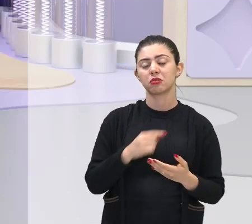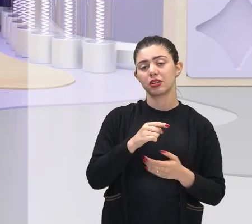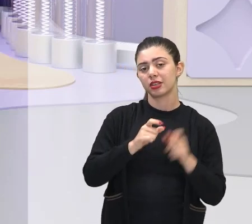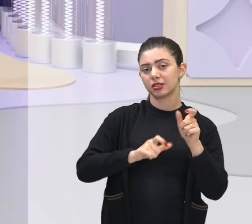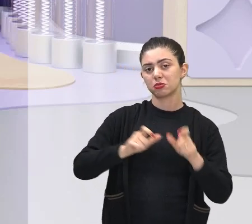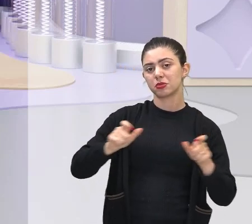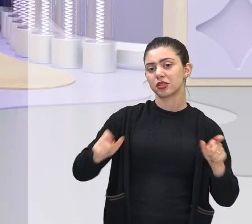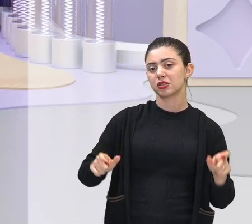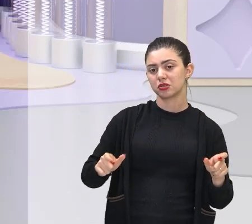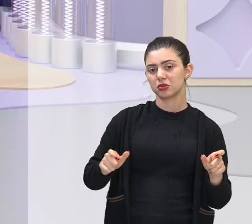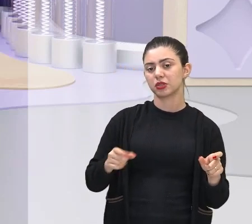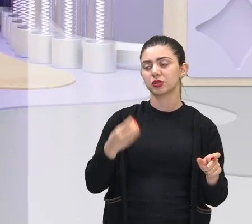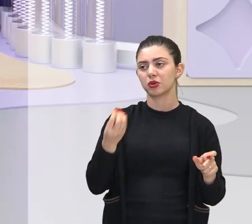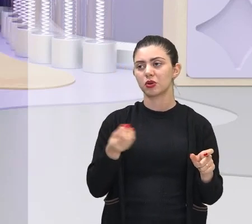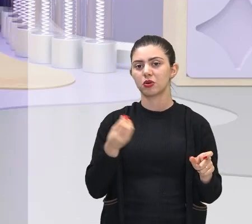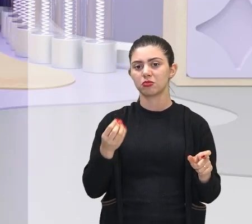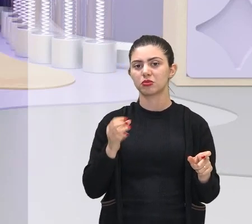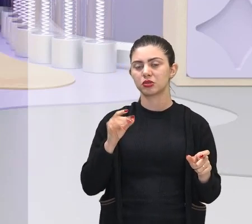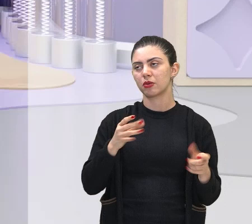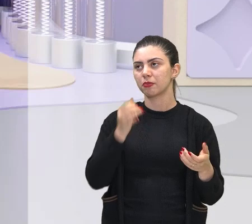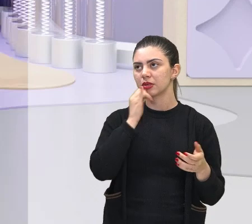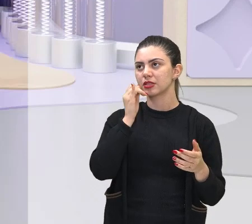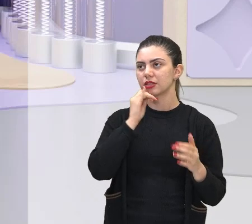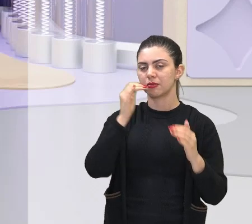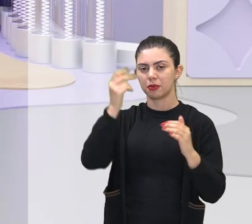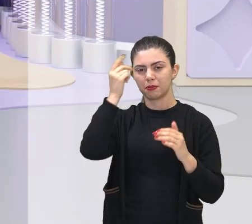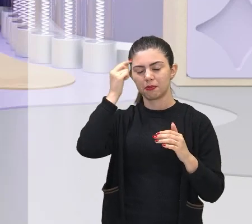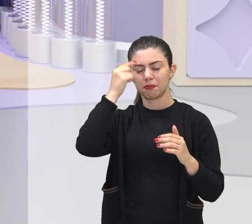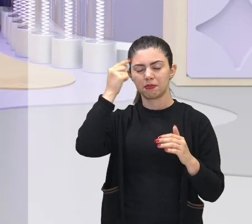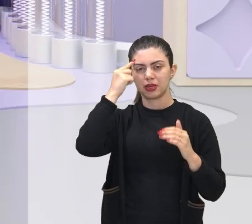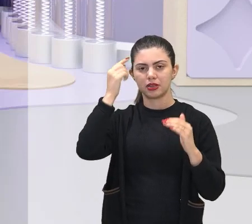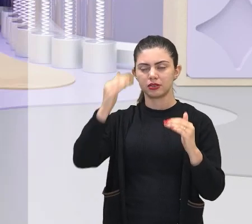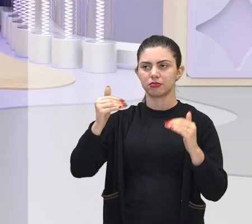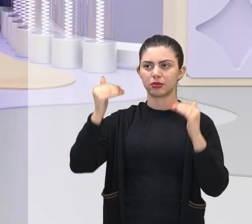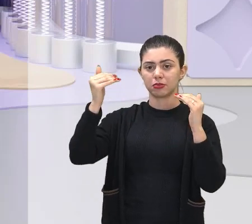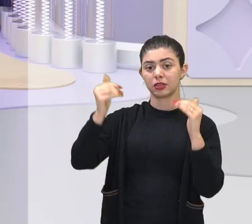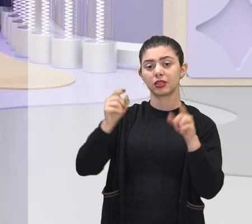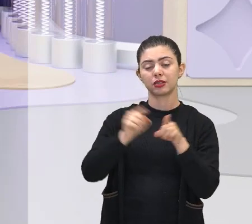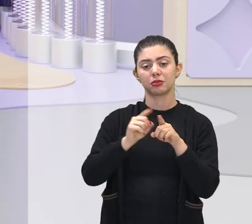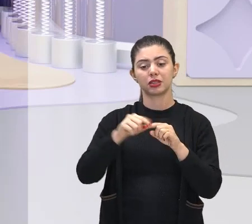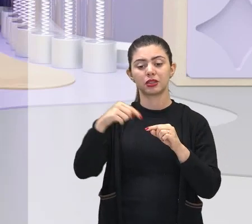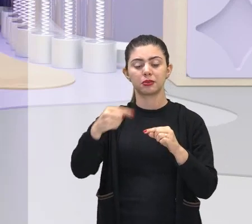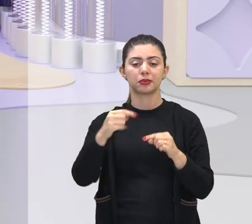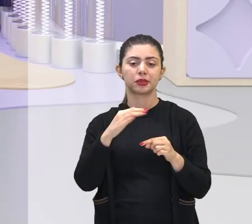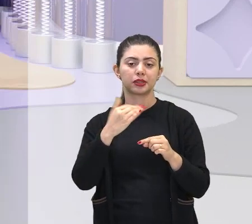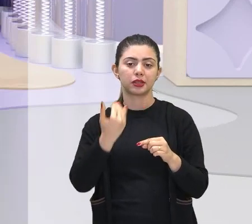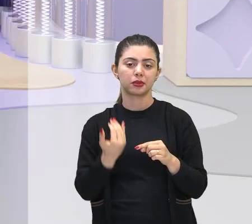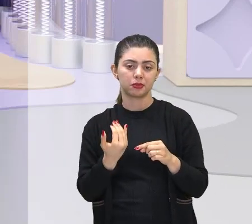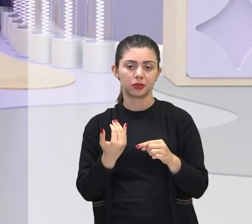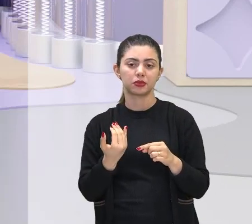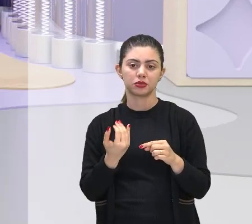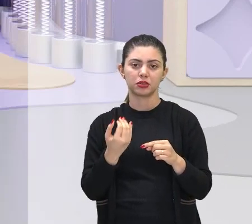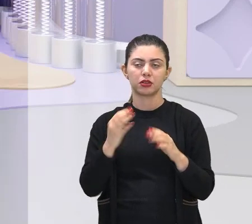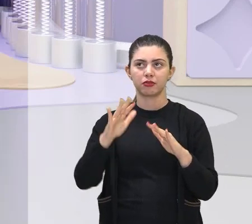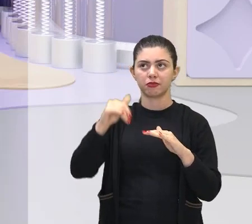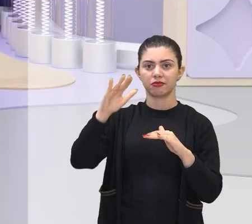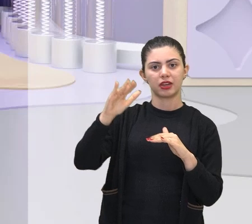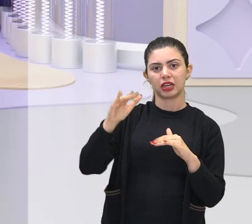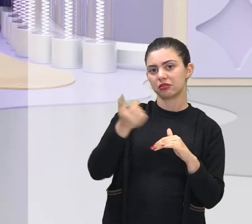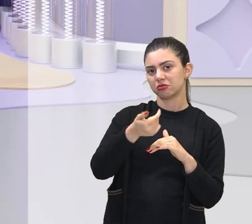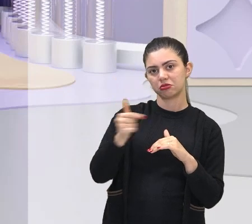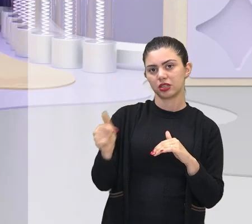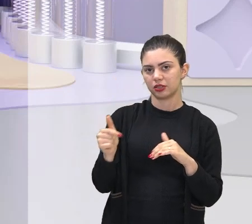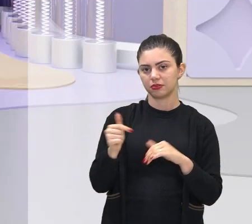não teria uma realidade espiritual, muito menos após a morte iria para um mundo